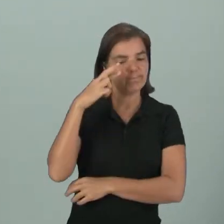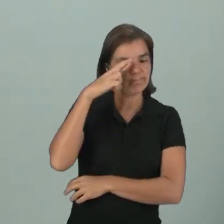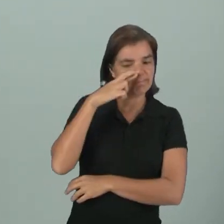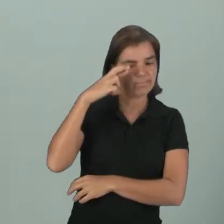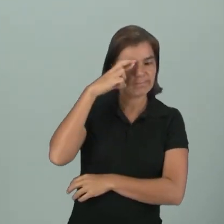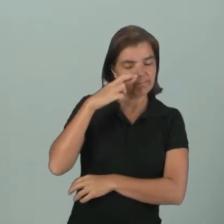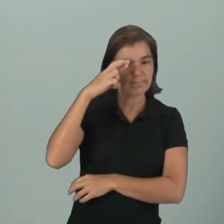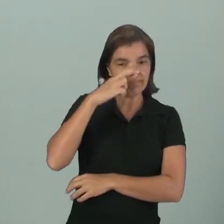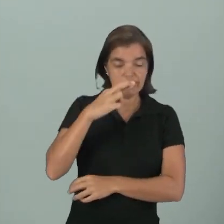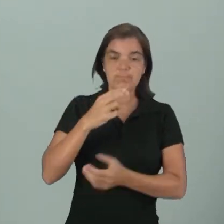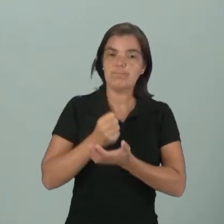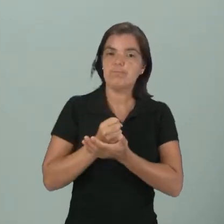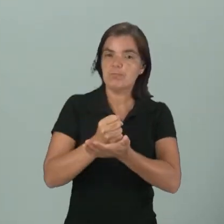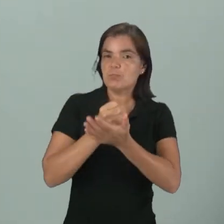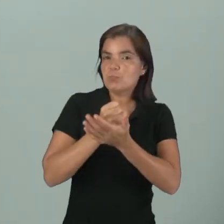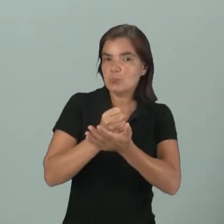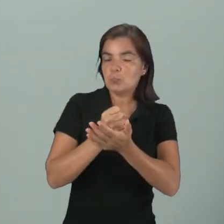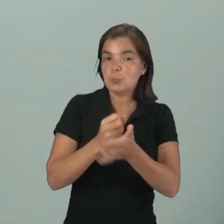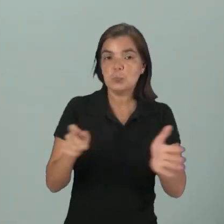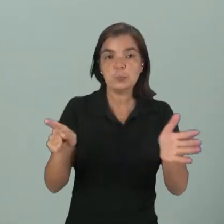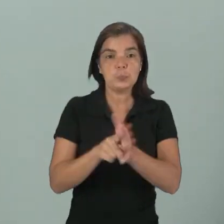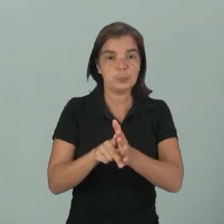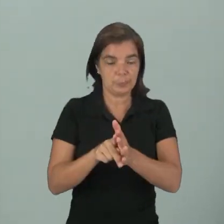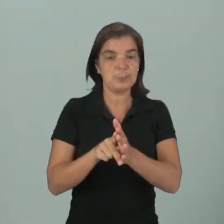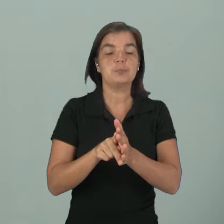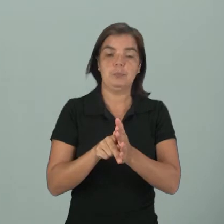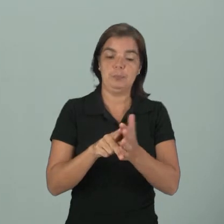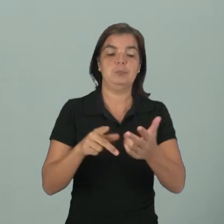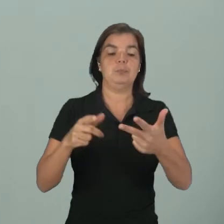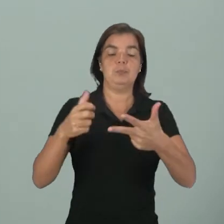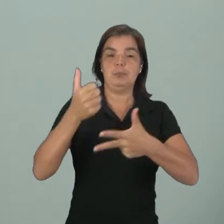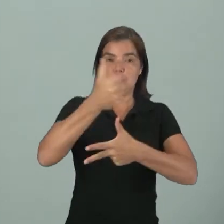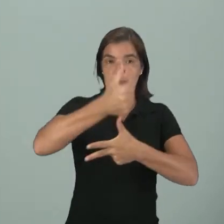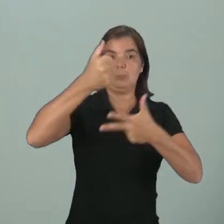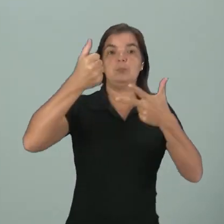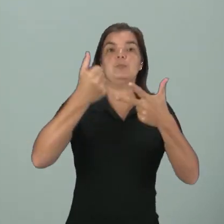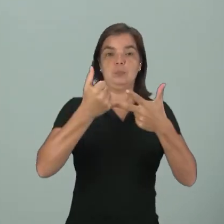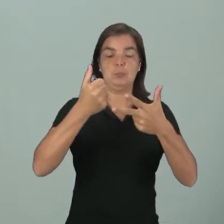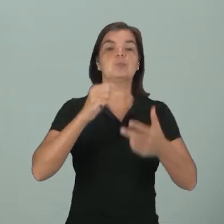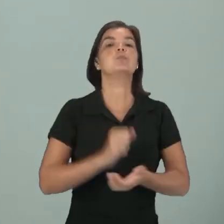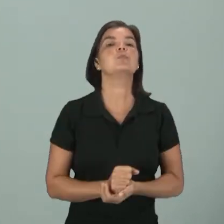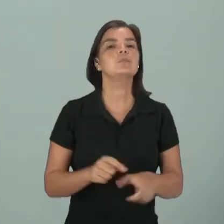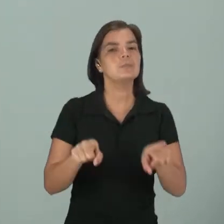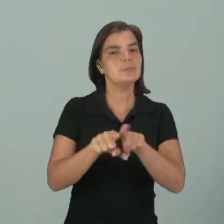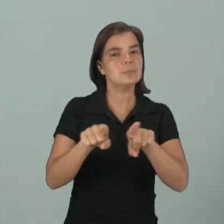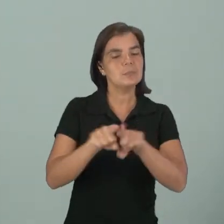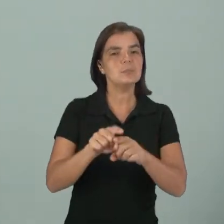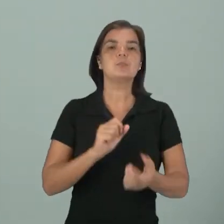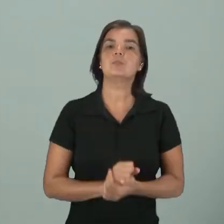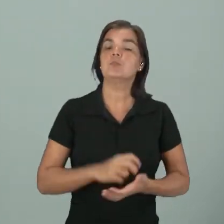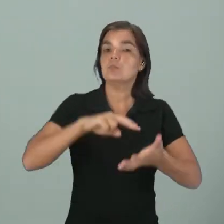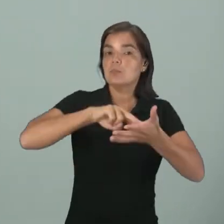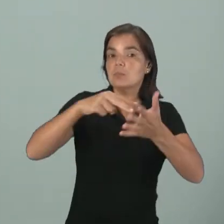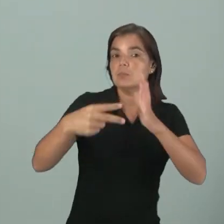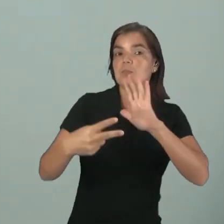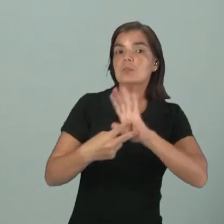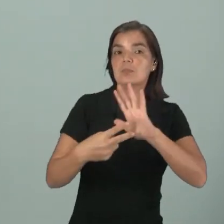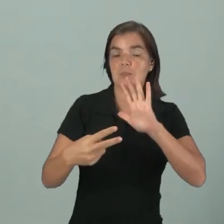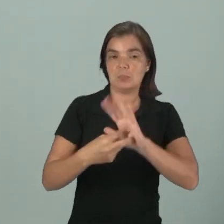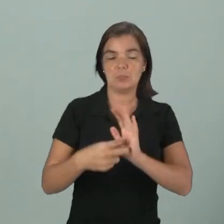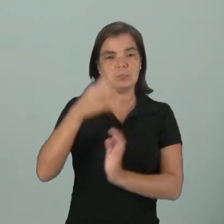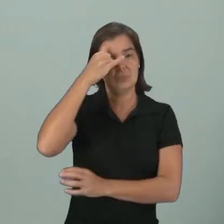fiscalizar, acompanhar, monitorar os próprios poderes e, inclusive, a ação dos governantes, no sentido